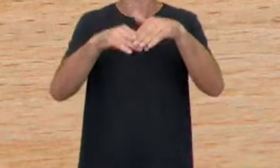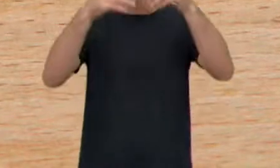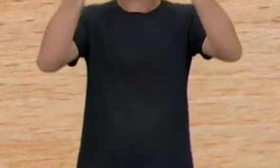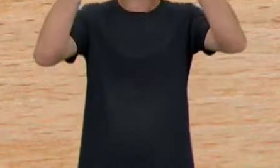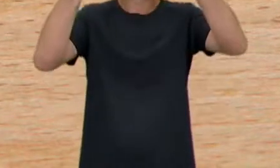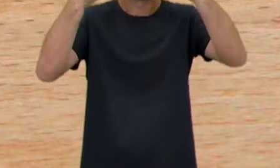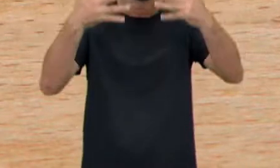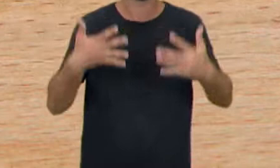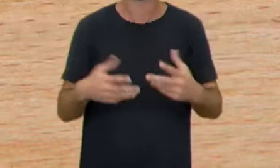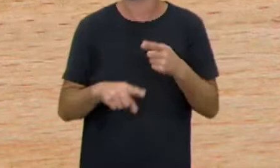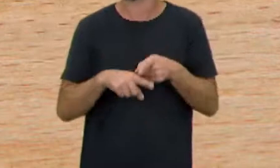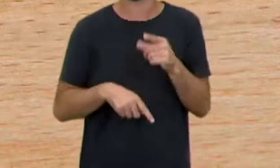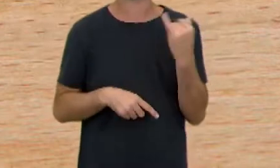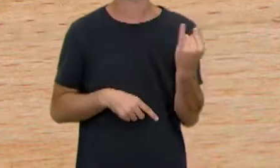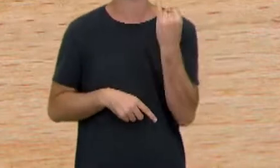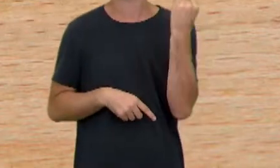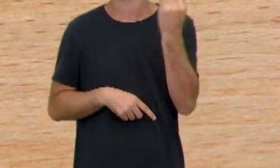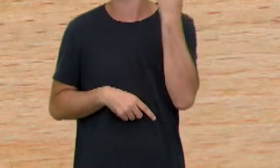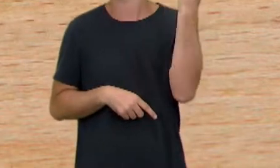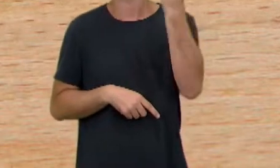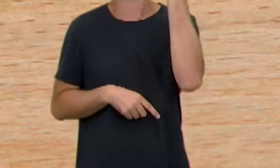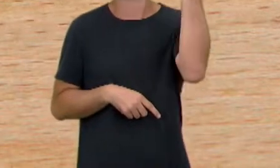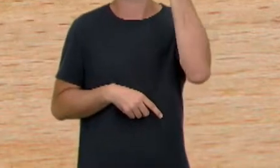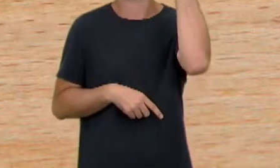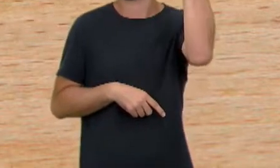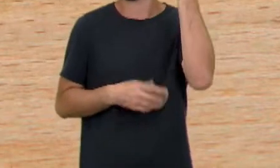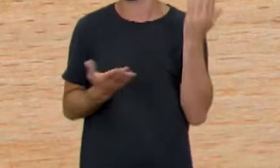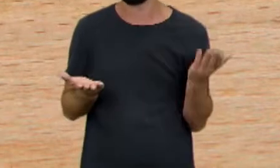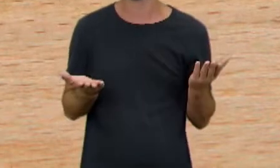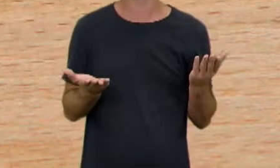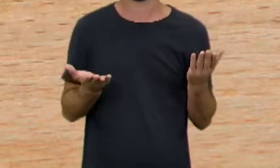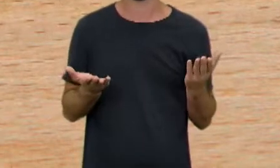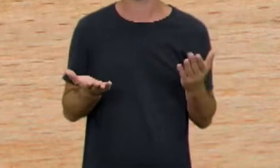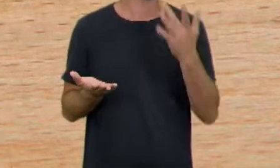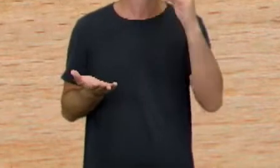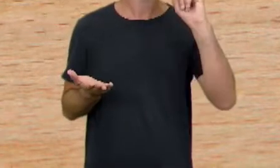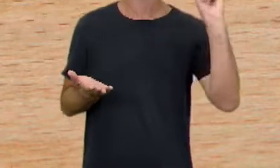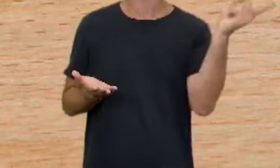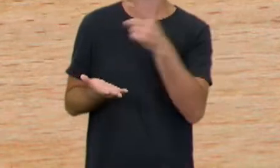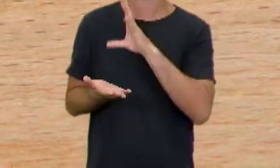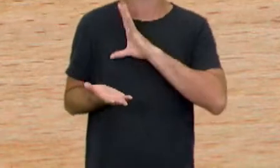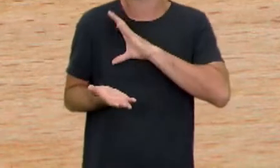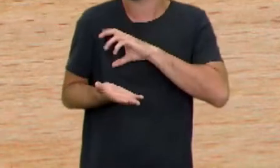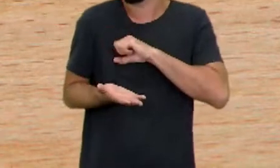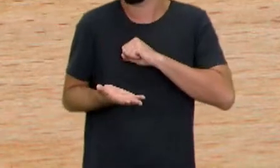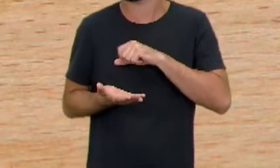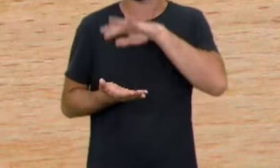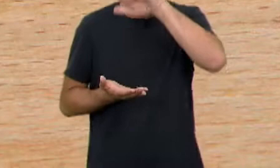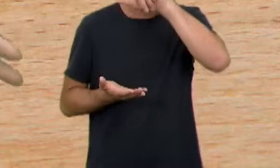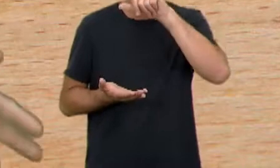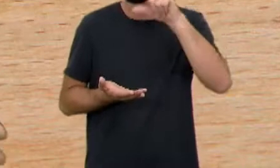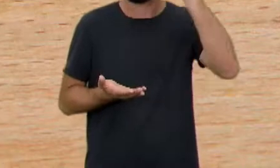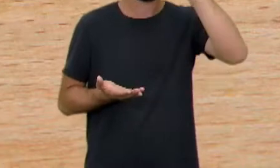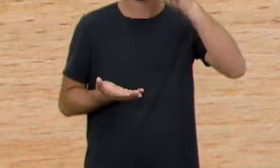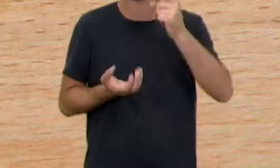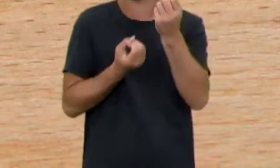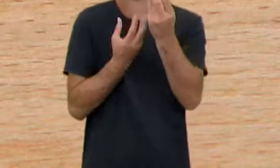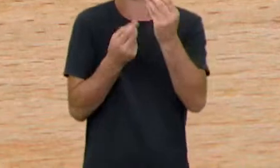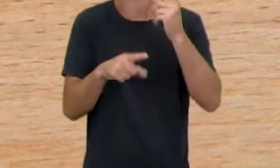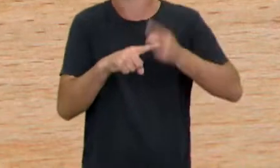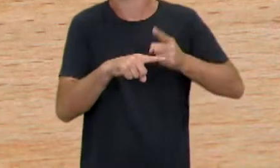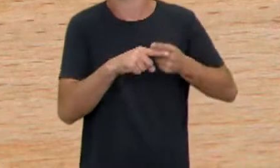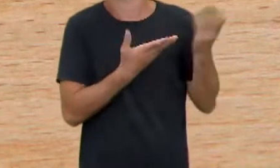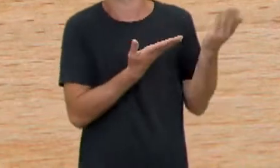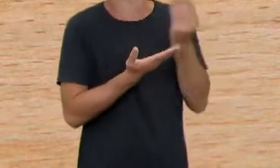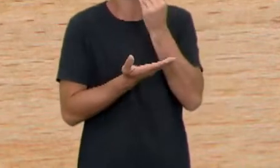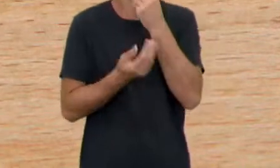tão fundamental. Poxa, somos tantos os que amamos os animais, por que a gente não tem acesso a essa informação? Permite estar em todos os